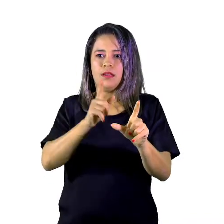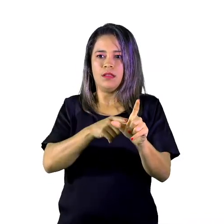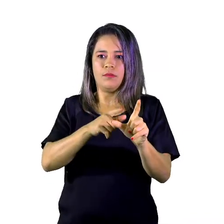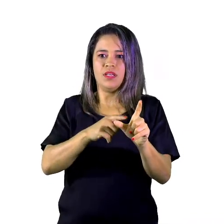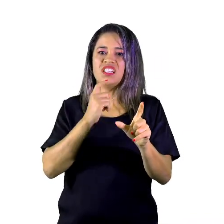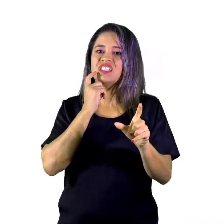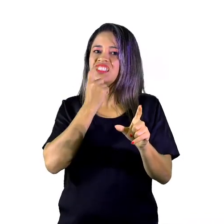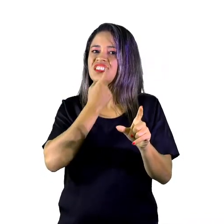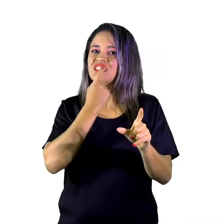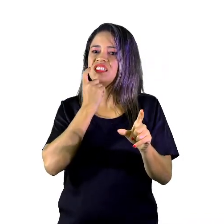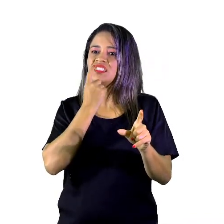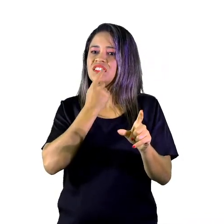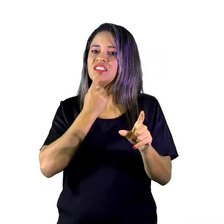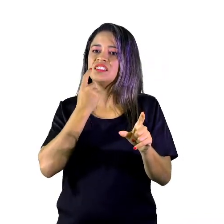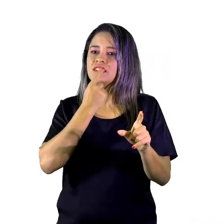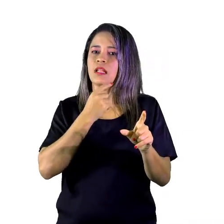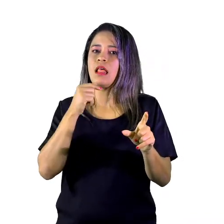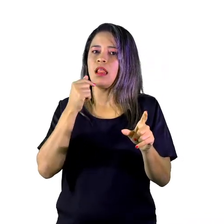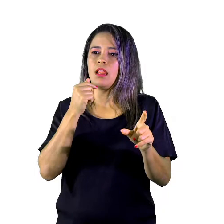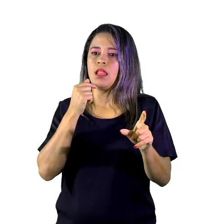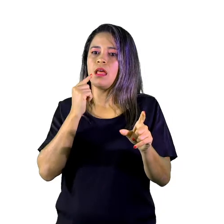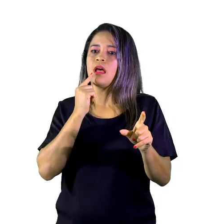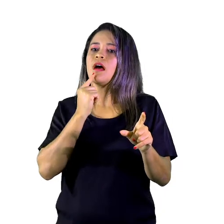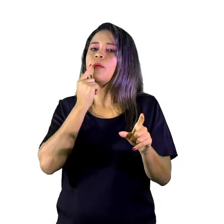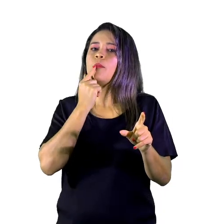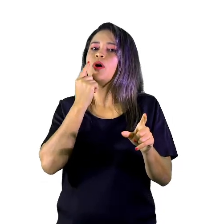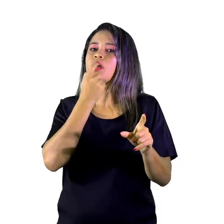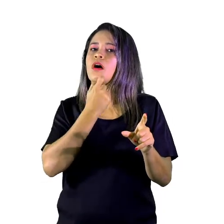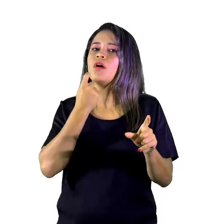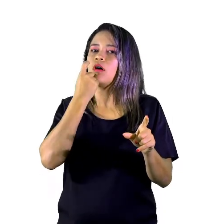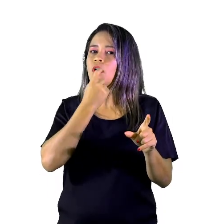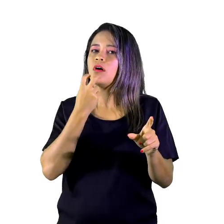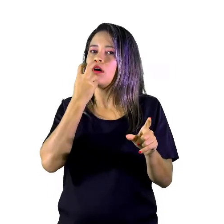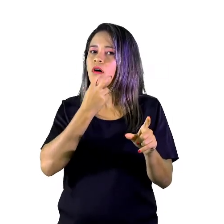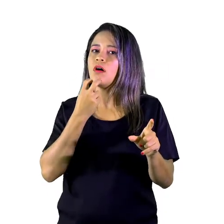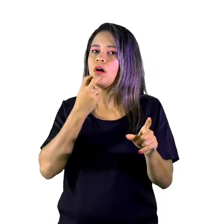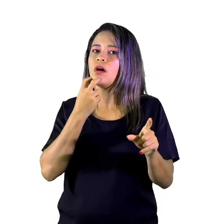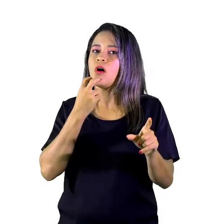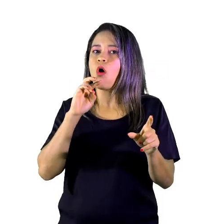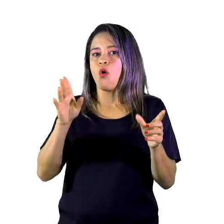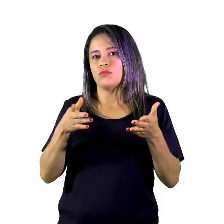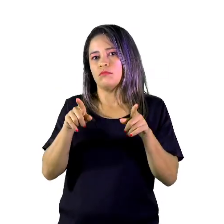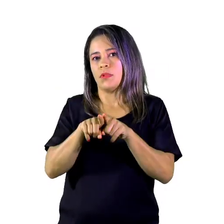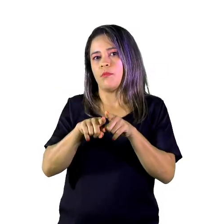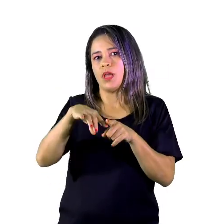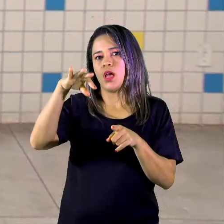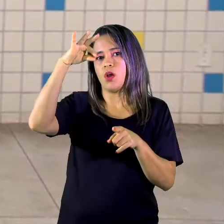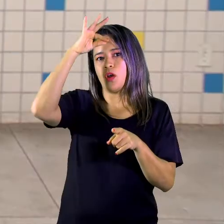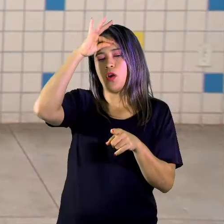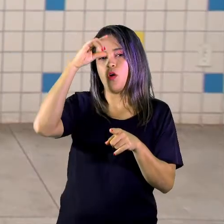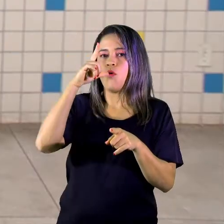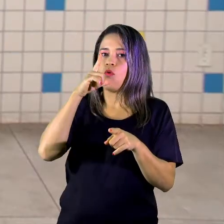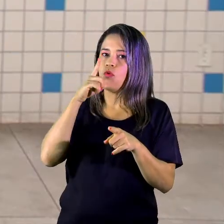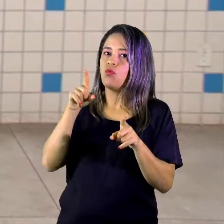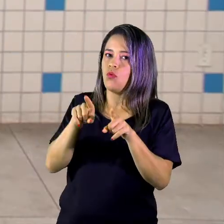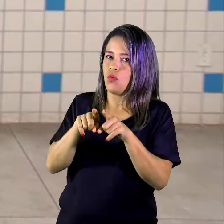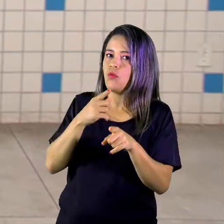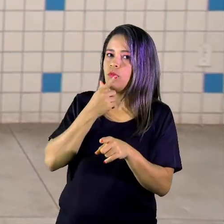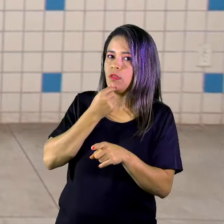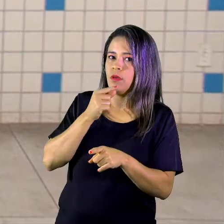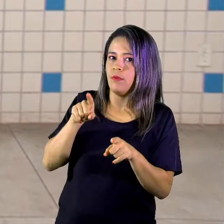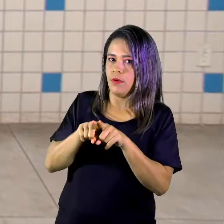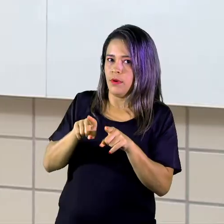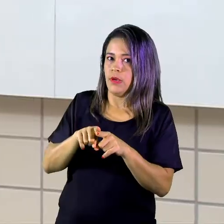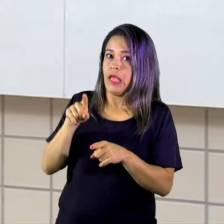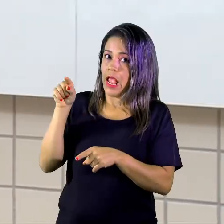que ela pode se manifestar na mucosa oral, mas também na genitália masculina e feminina. E ela,